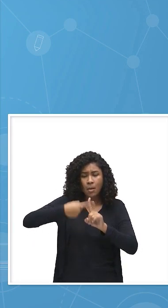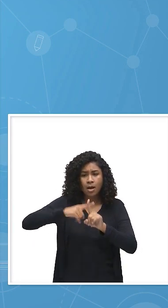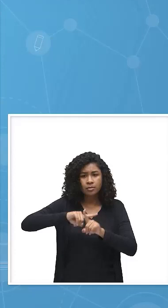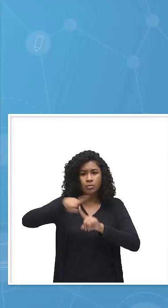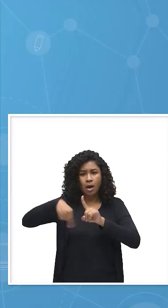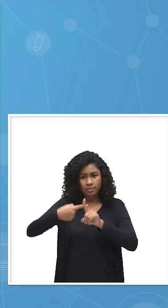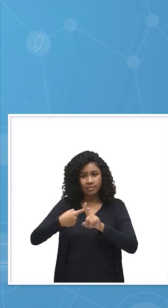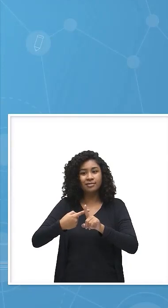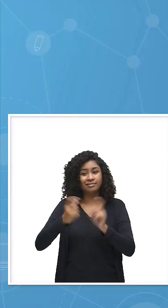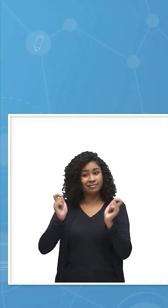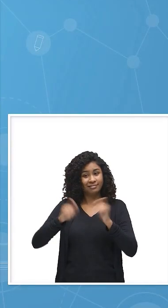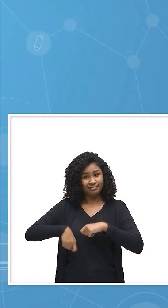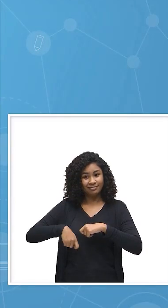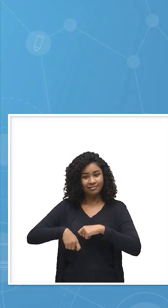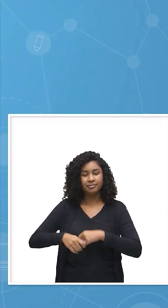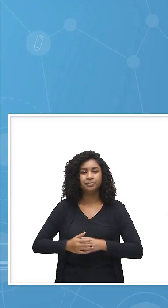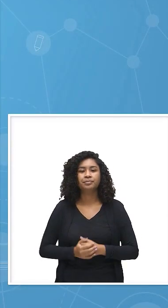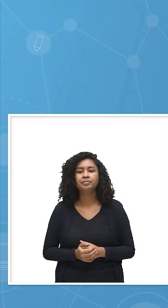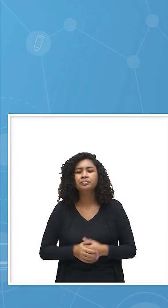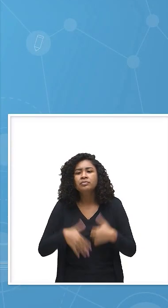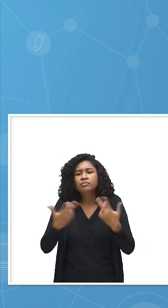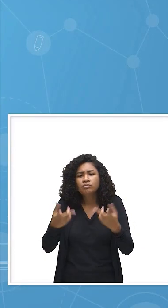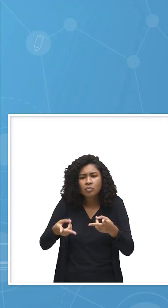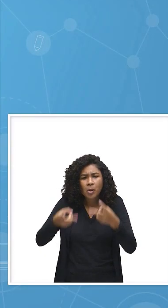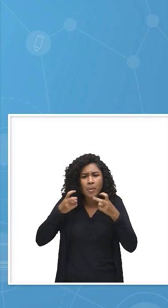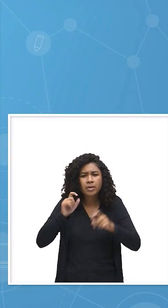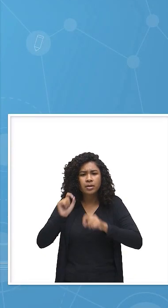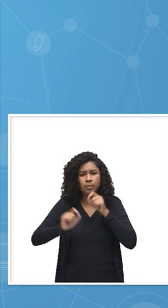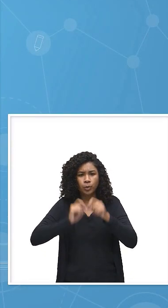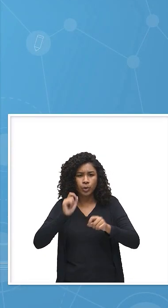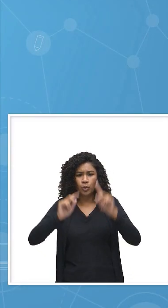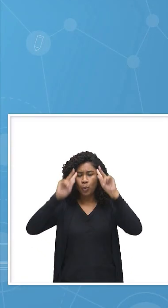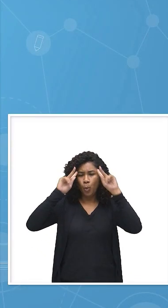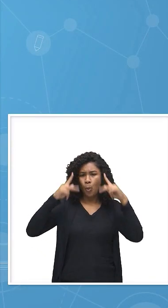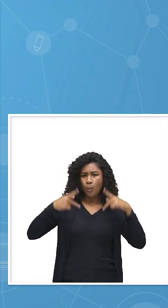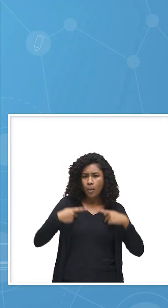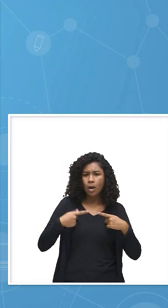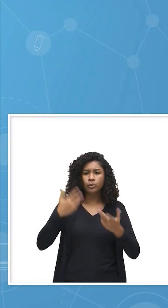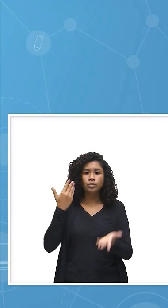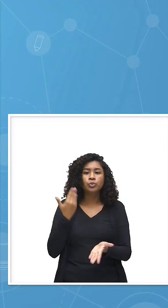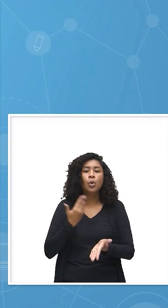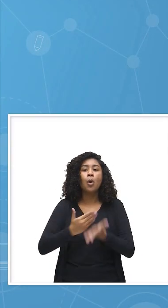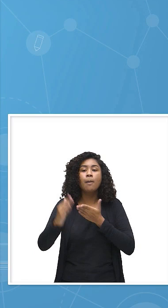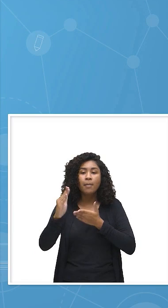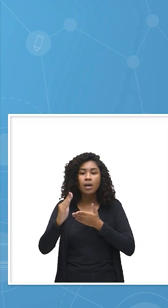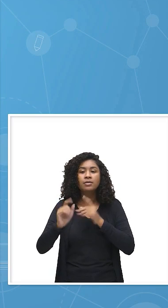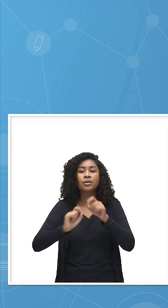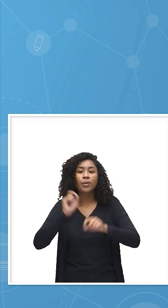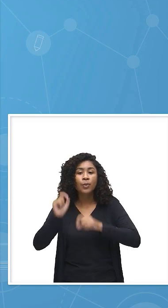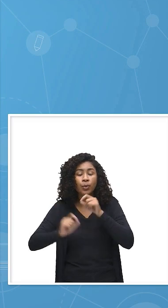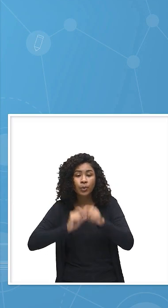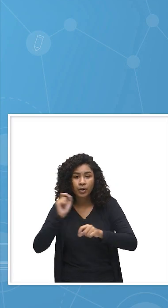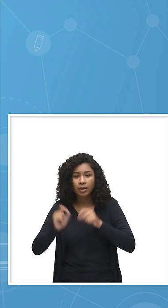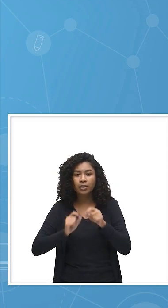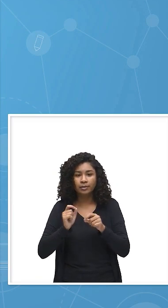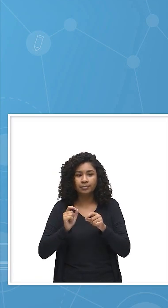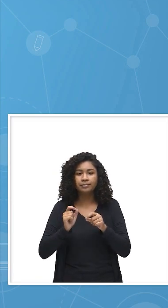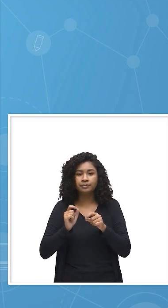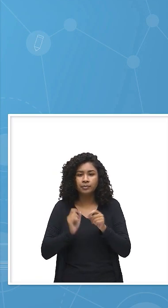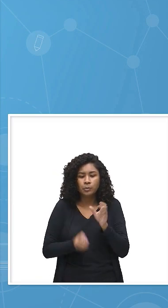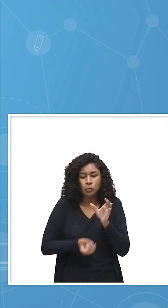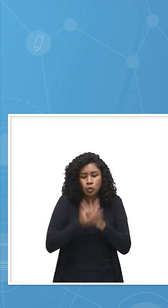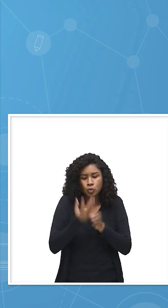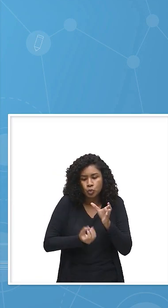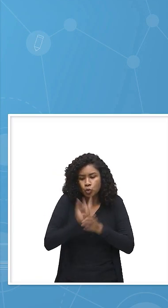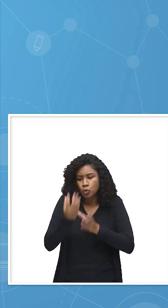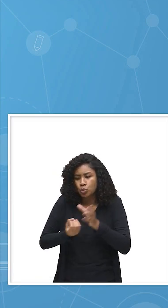que quando os seres humanos, eles começam aí a produzir mais, certo? Mais